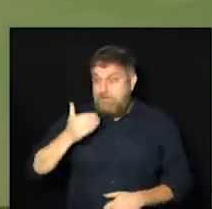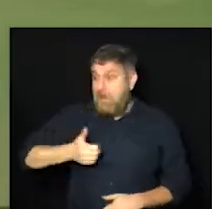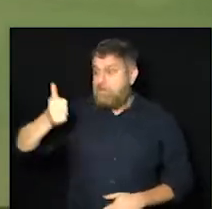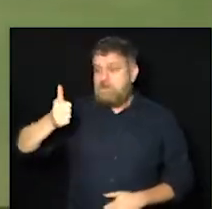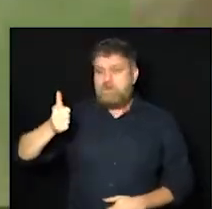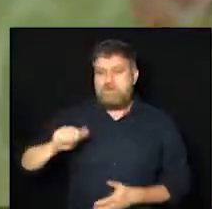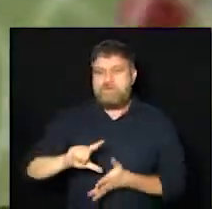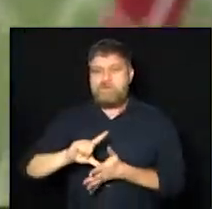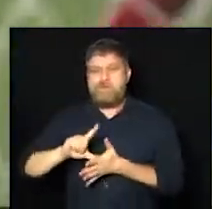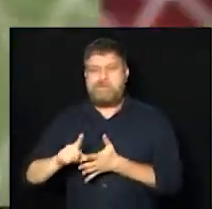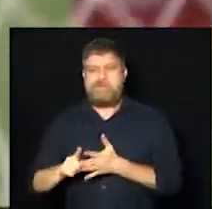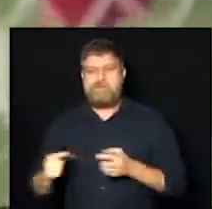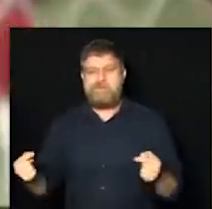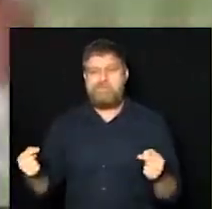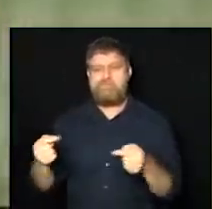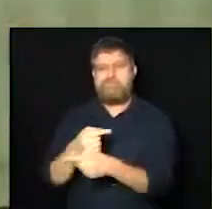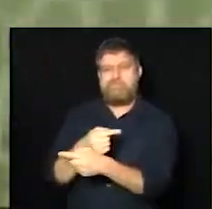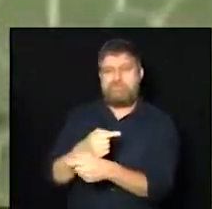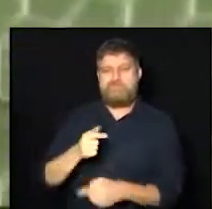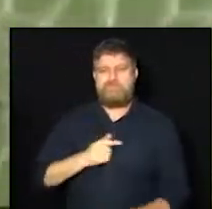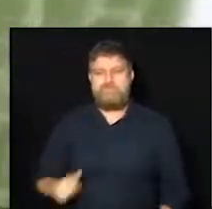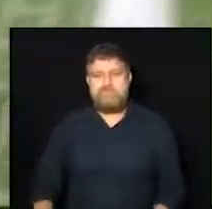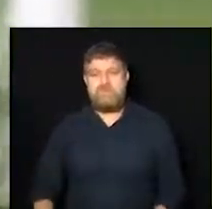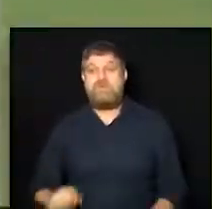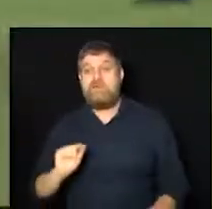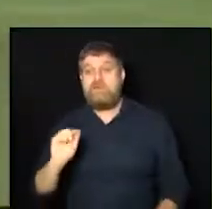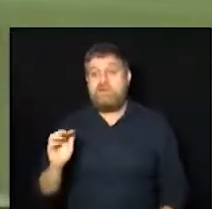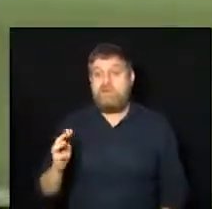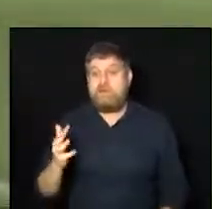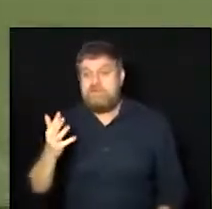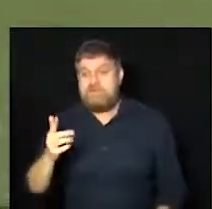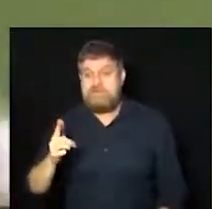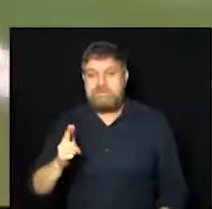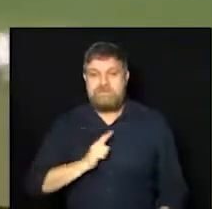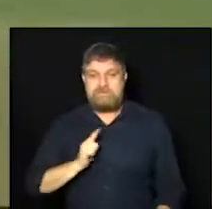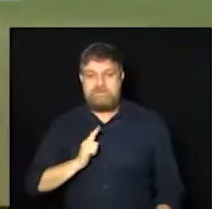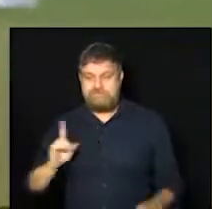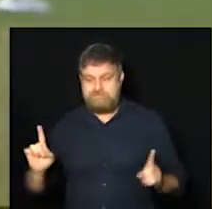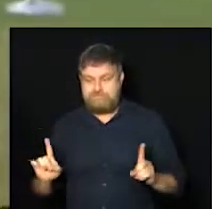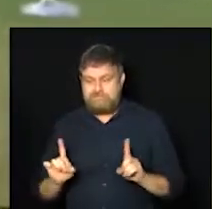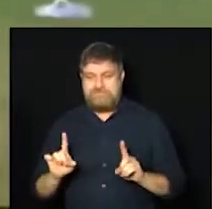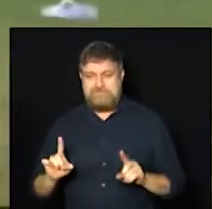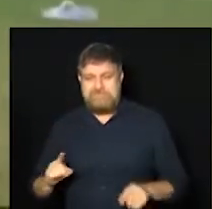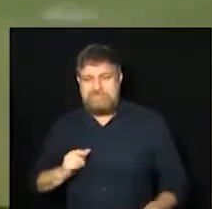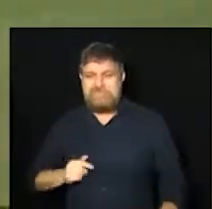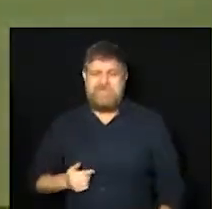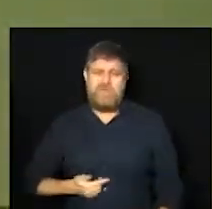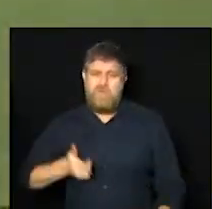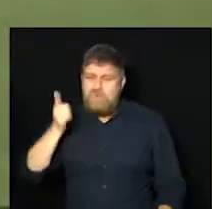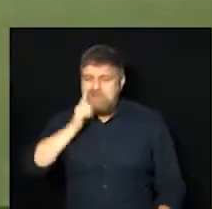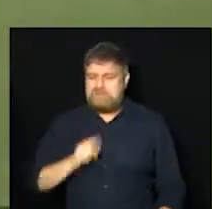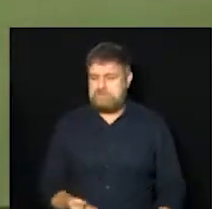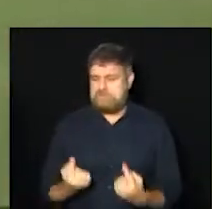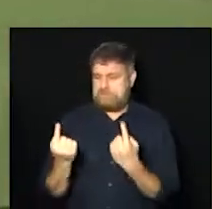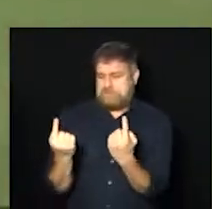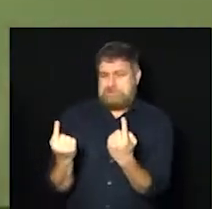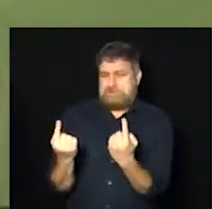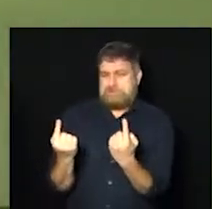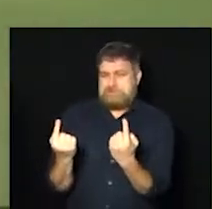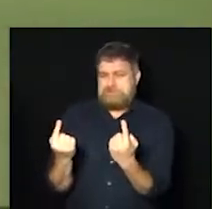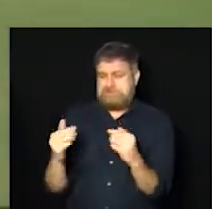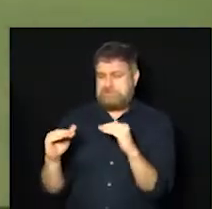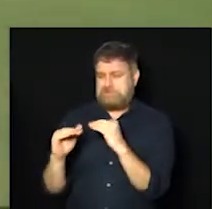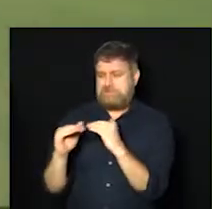só que daí no segundo tempo, o Bruno Gomes entrou na área de carrinho, empatou a partida, e